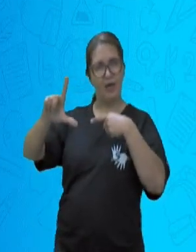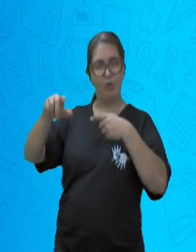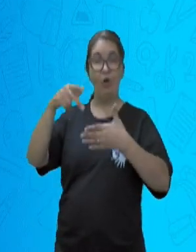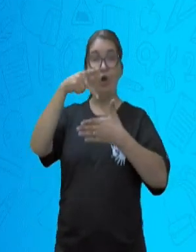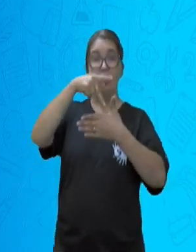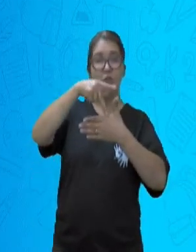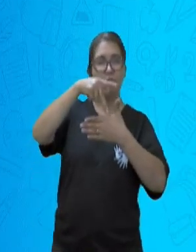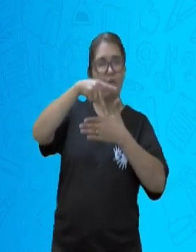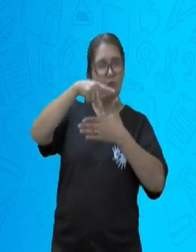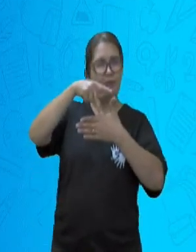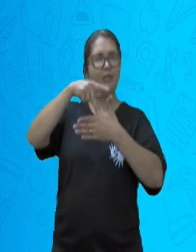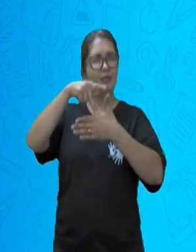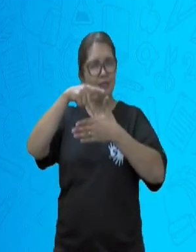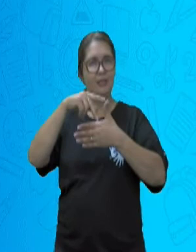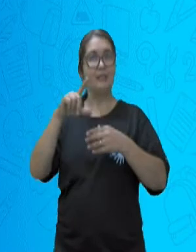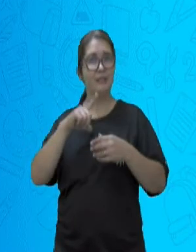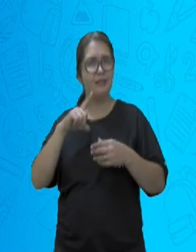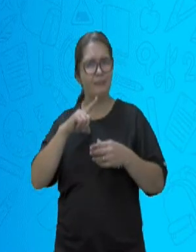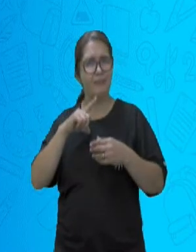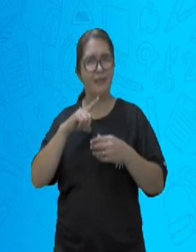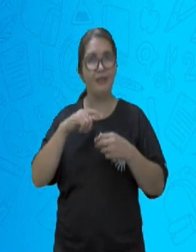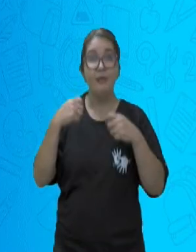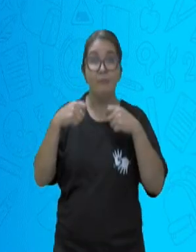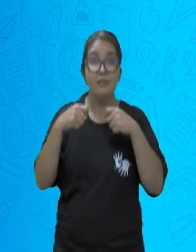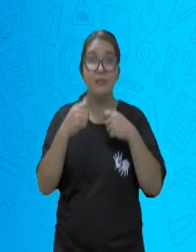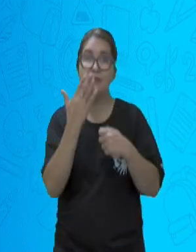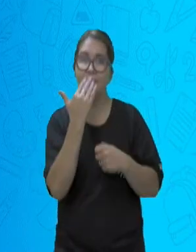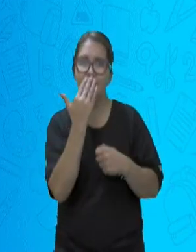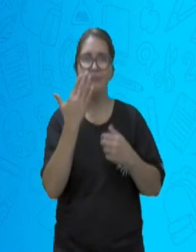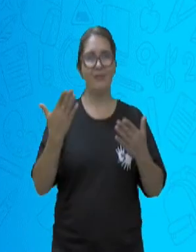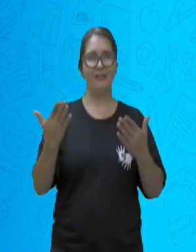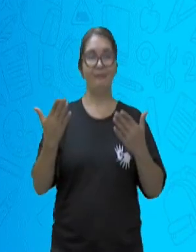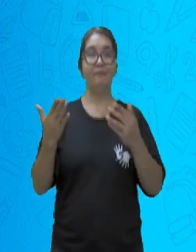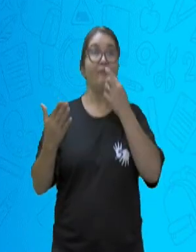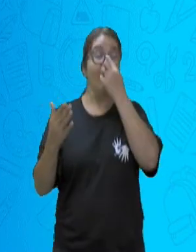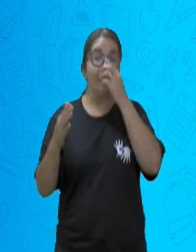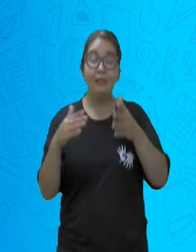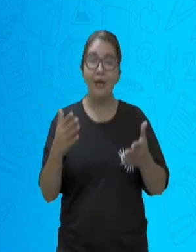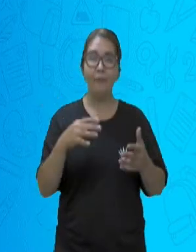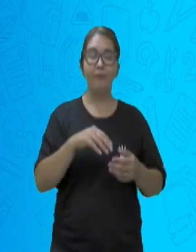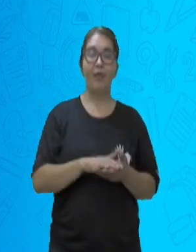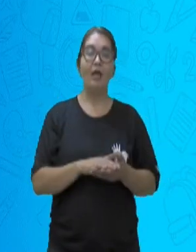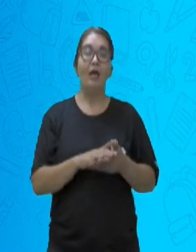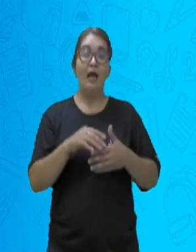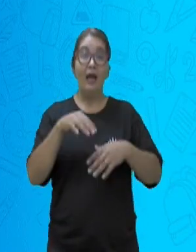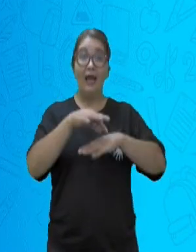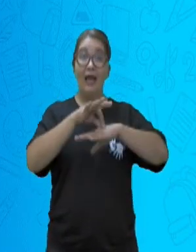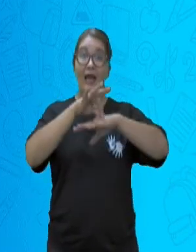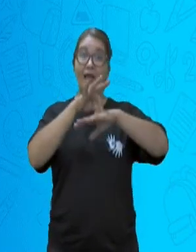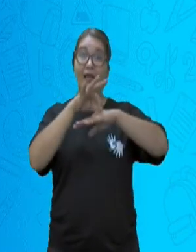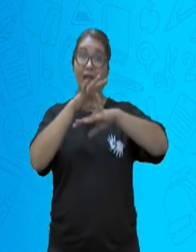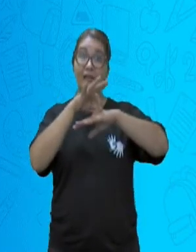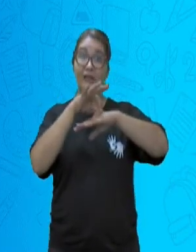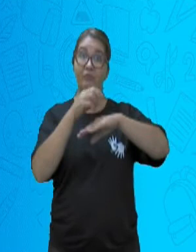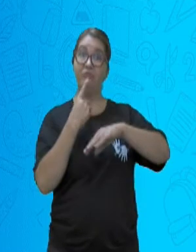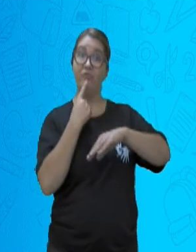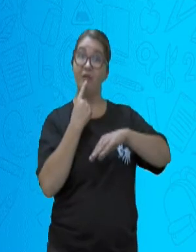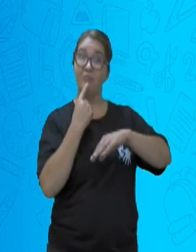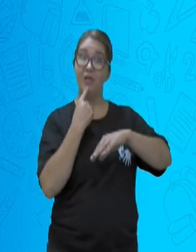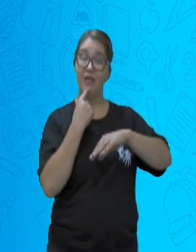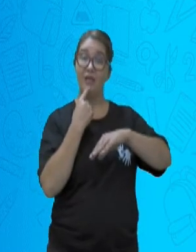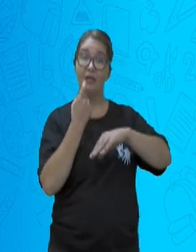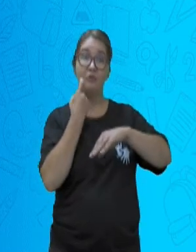são aqueles originados da fonte de animais. Eles estão presentes na alimentação de